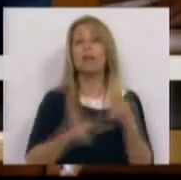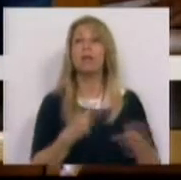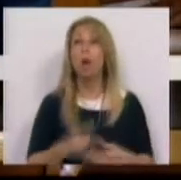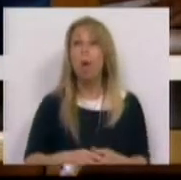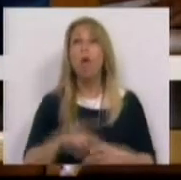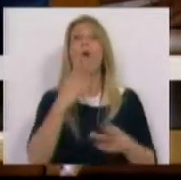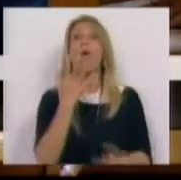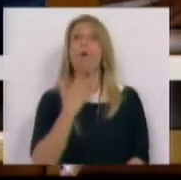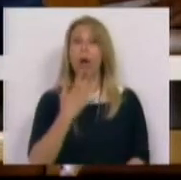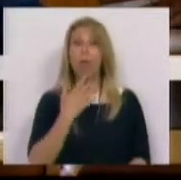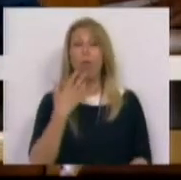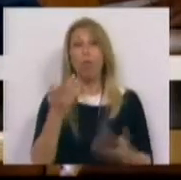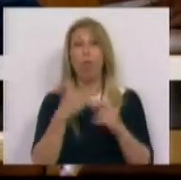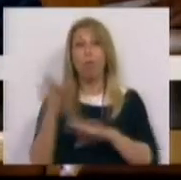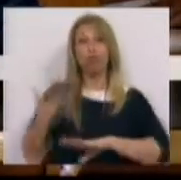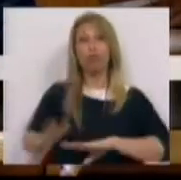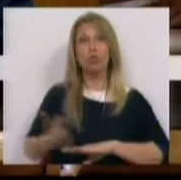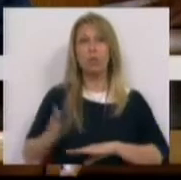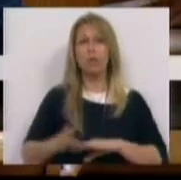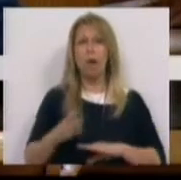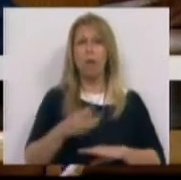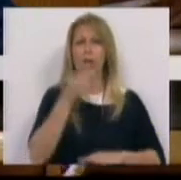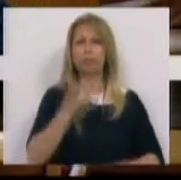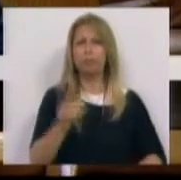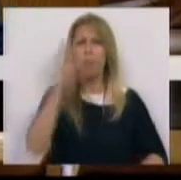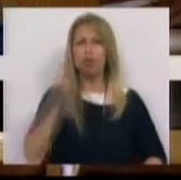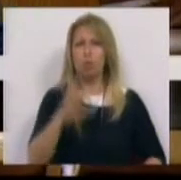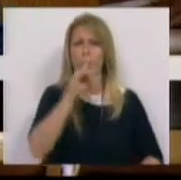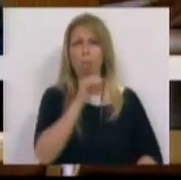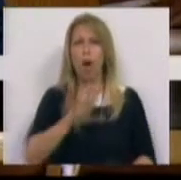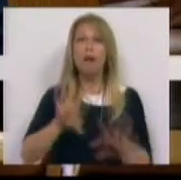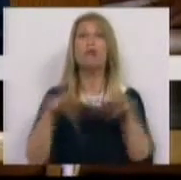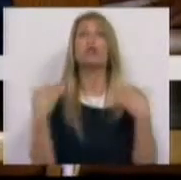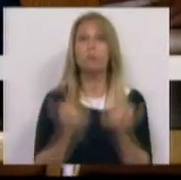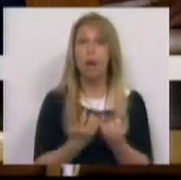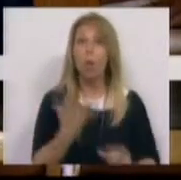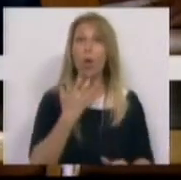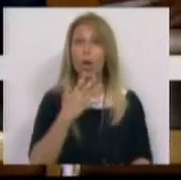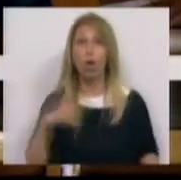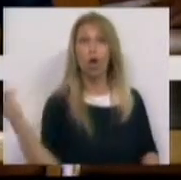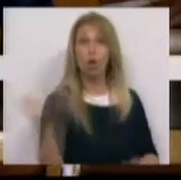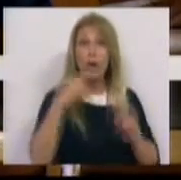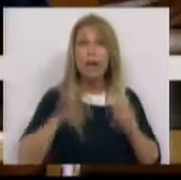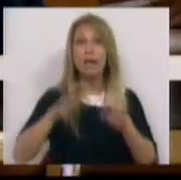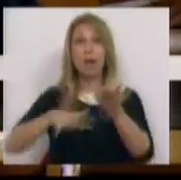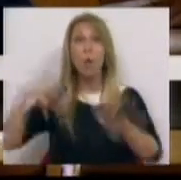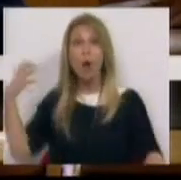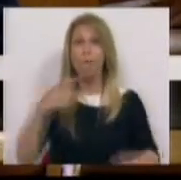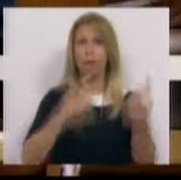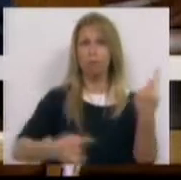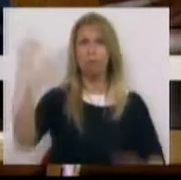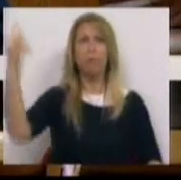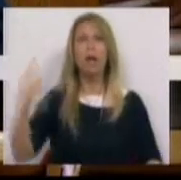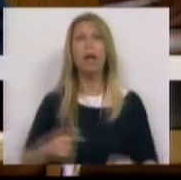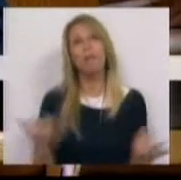exclusão e injustiça social. O rigor é aquele que todos nesta Câmara reclamam, à exceção das bancadas da